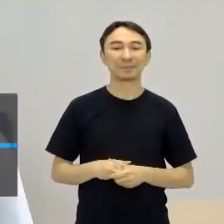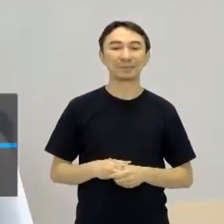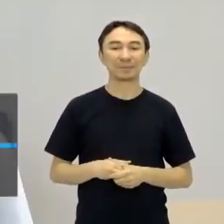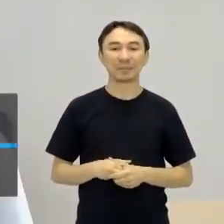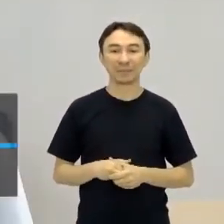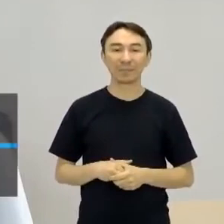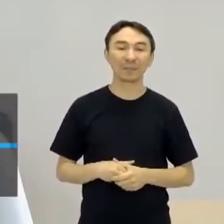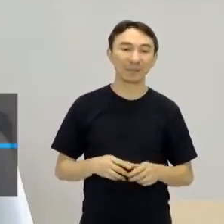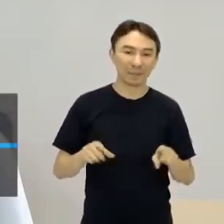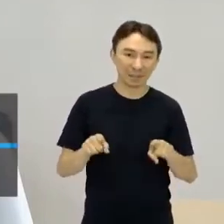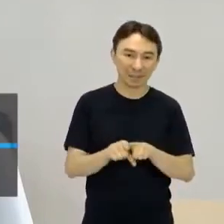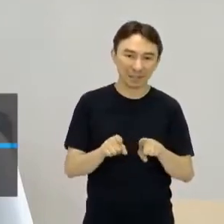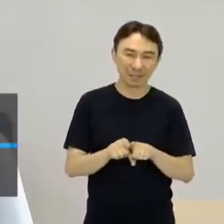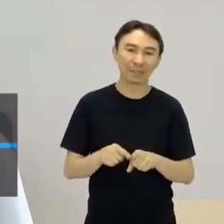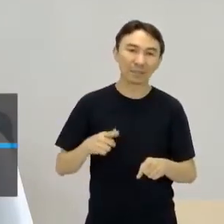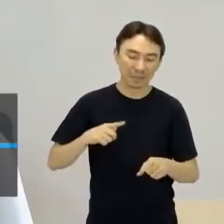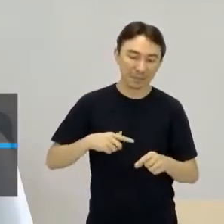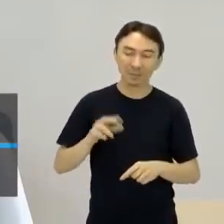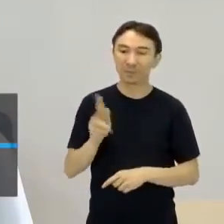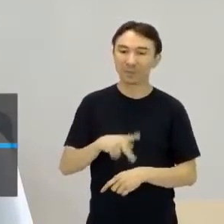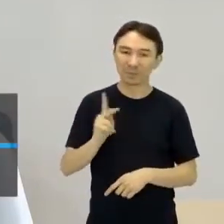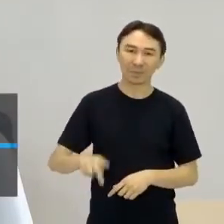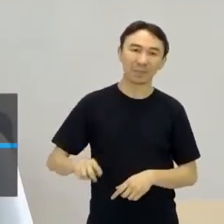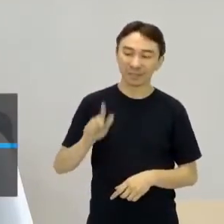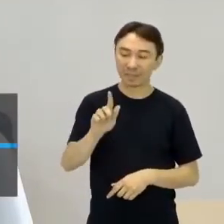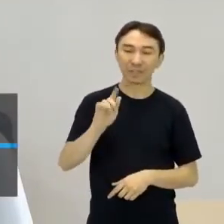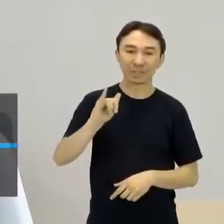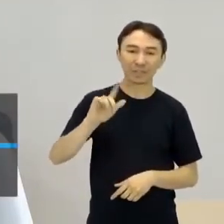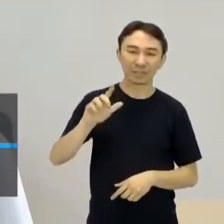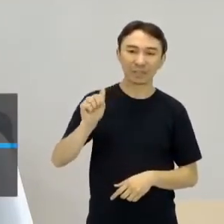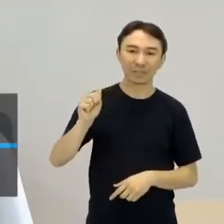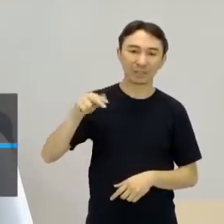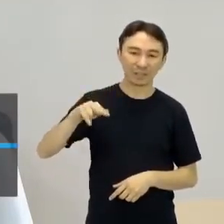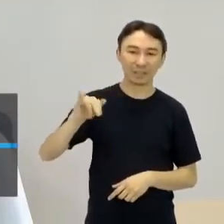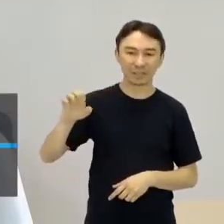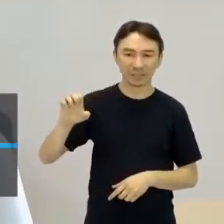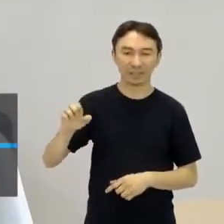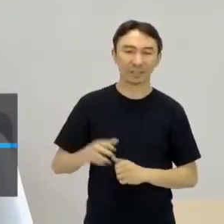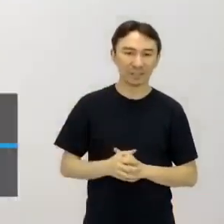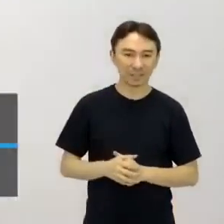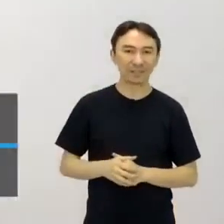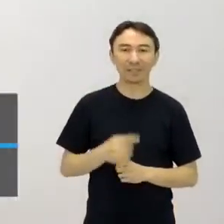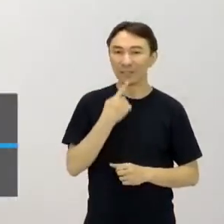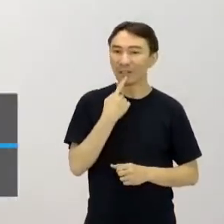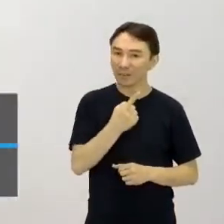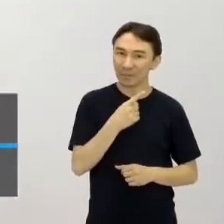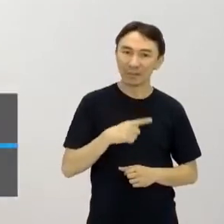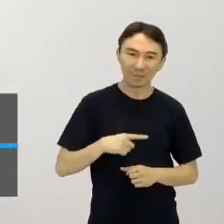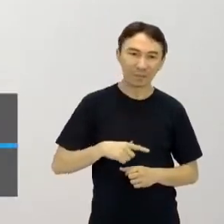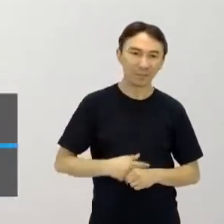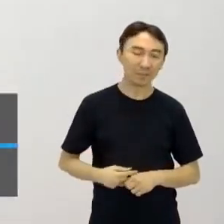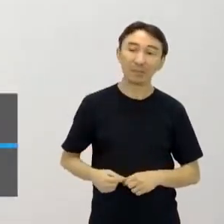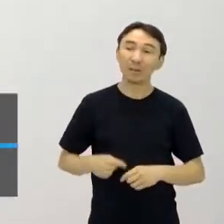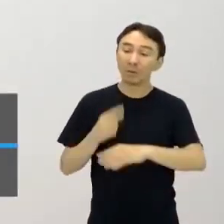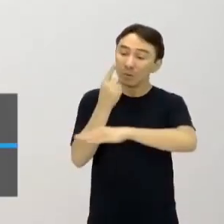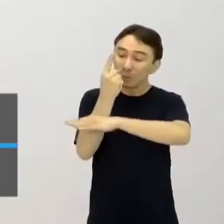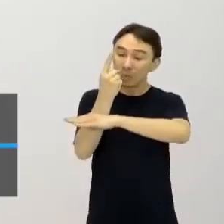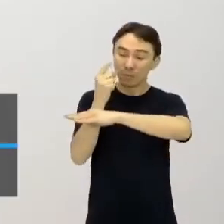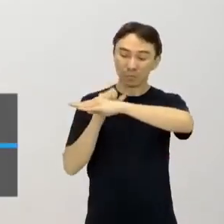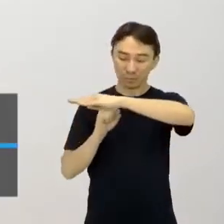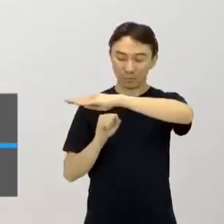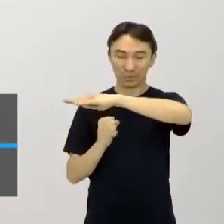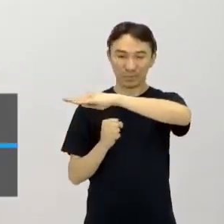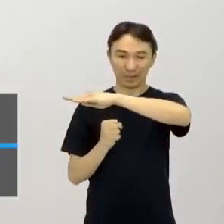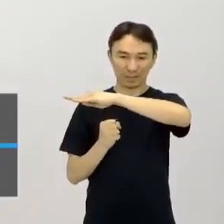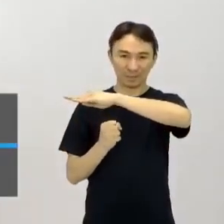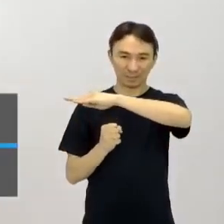Girlane, um beijo para a professora Girlane, tá sempre com a gente também lá no 9º ano, tá dizendo 1/8. 1/8, é isso mesmo, né? Então, se eu